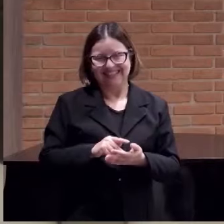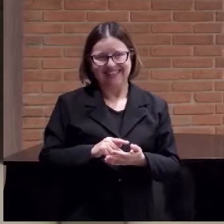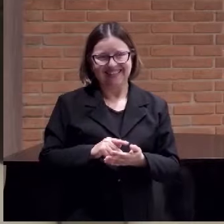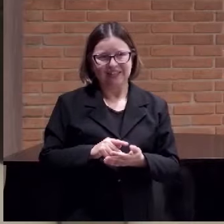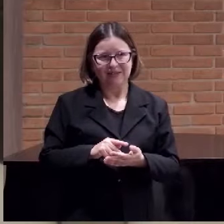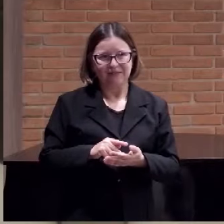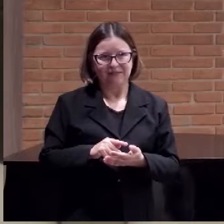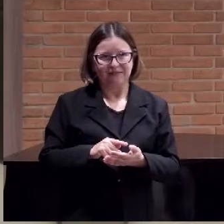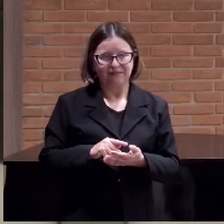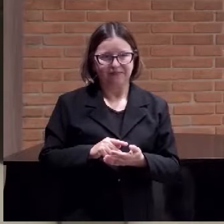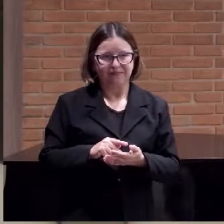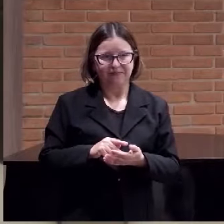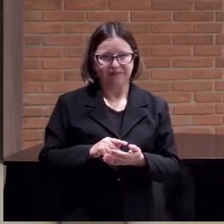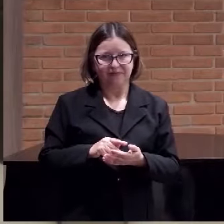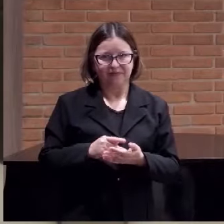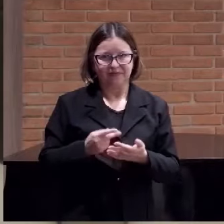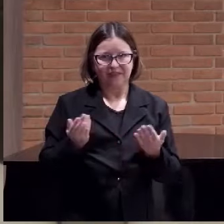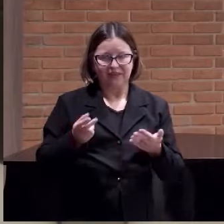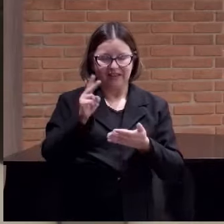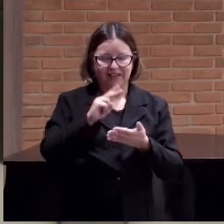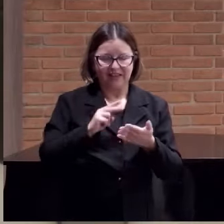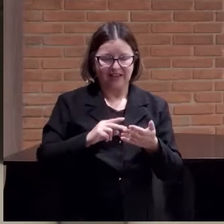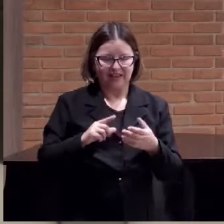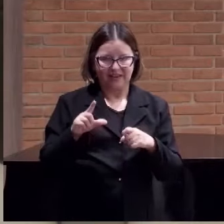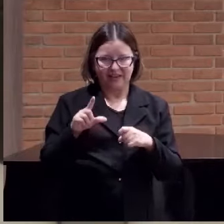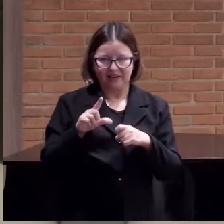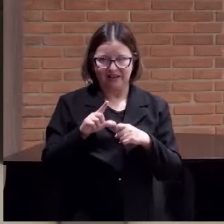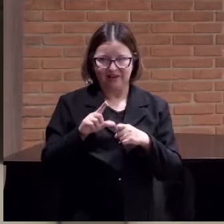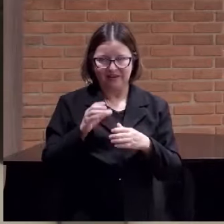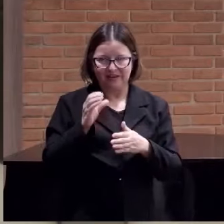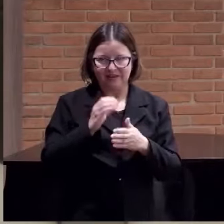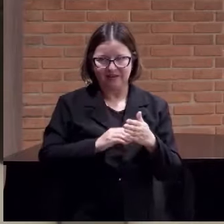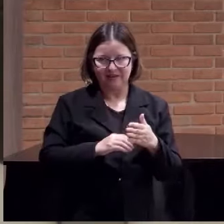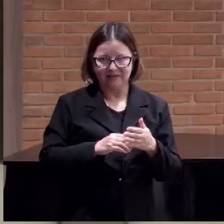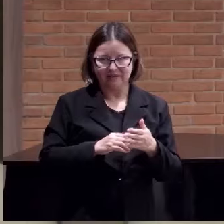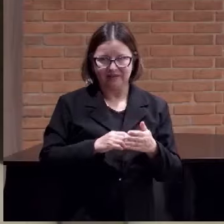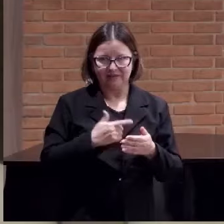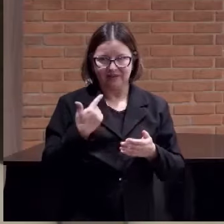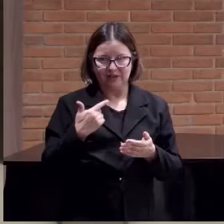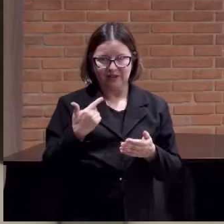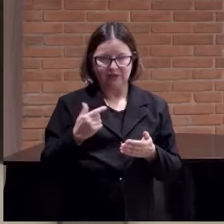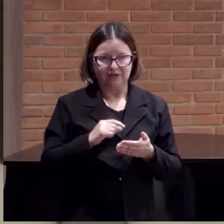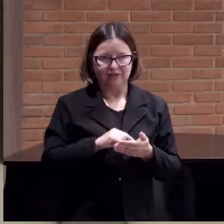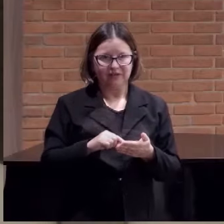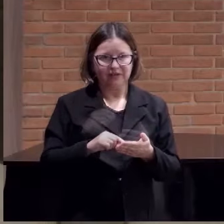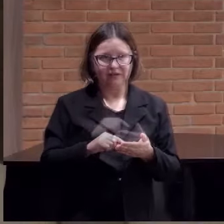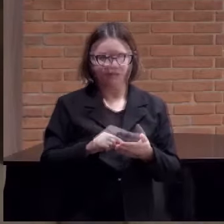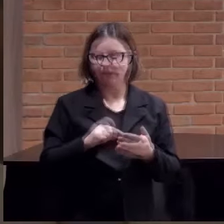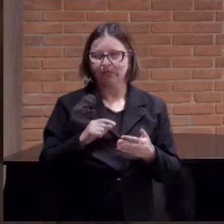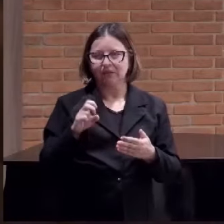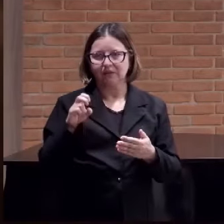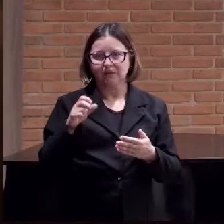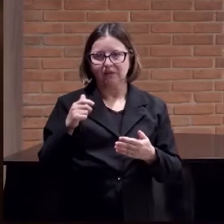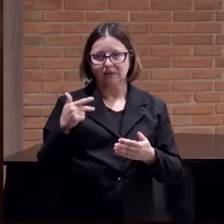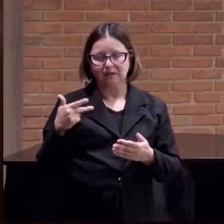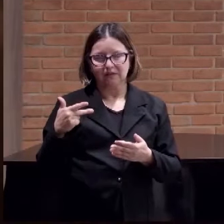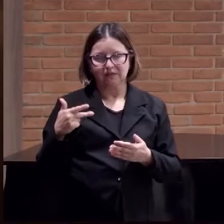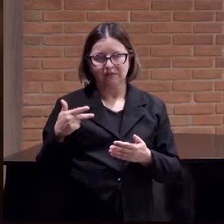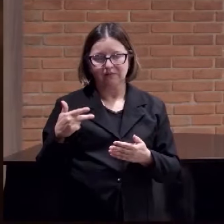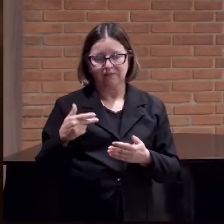Vamos lá ler Lucas capítulo 22, verso 53.